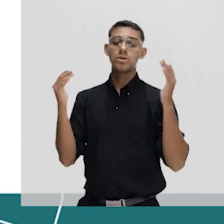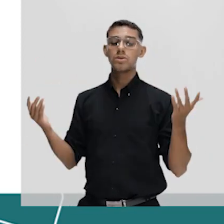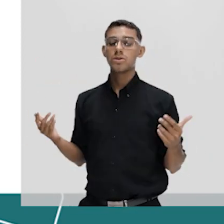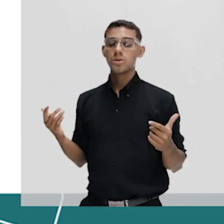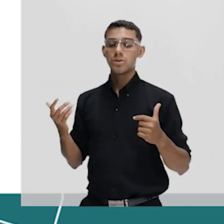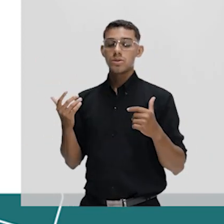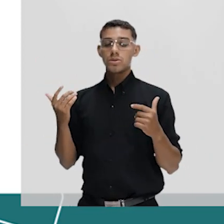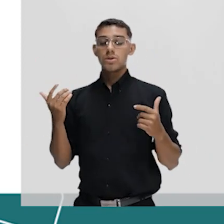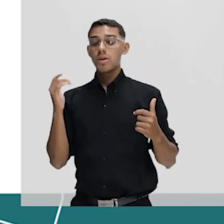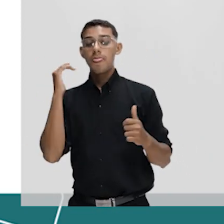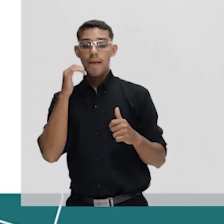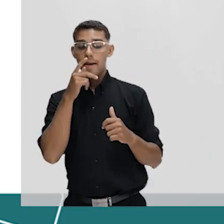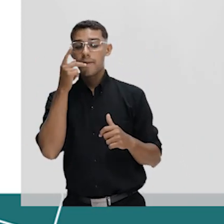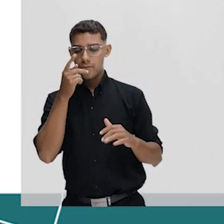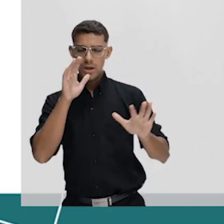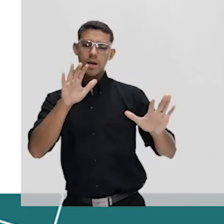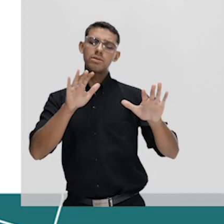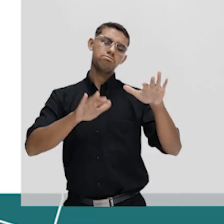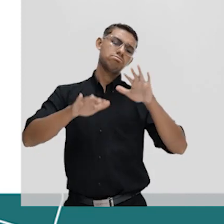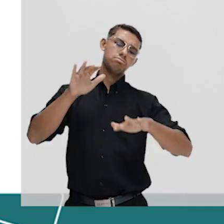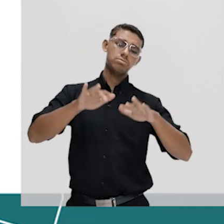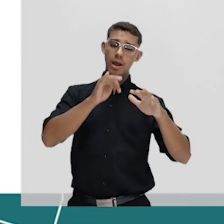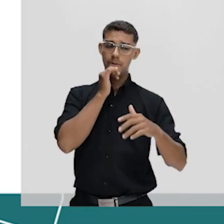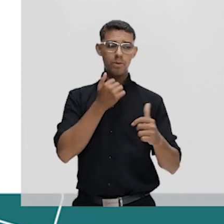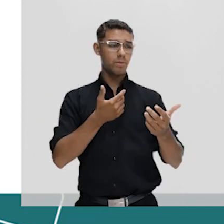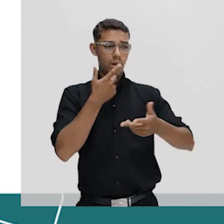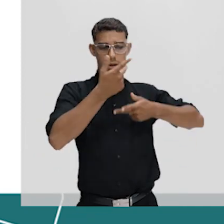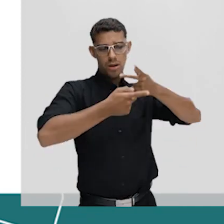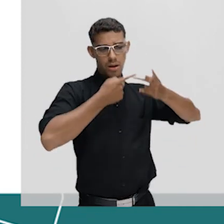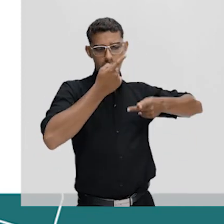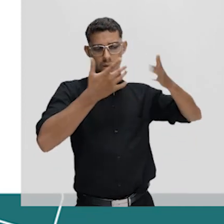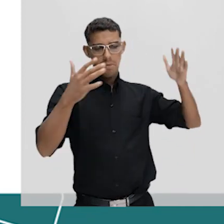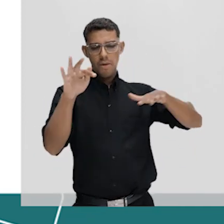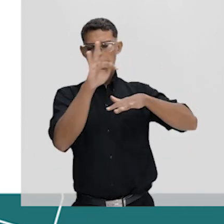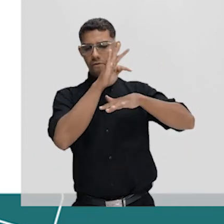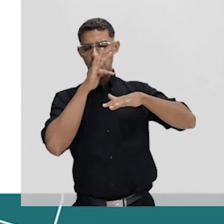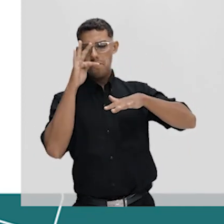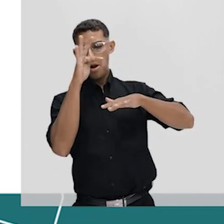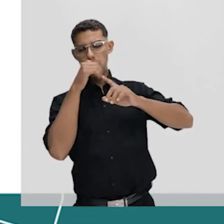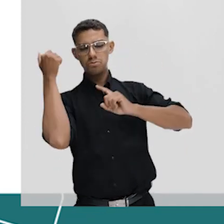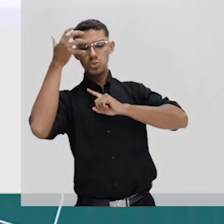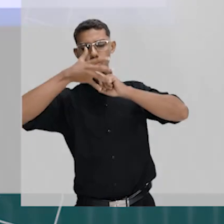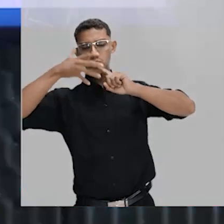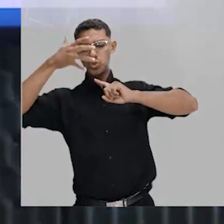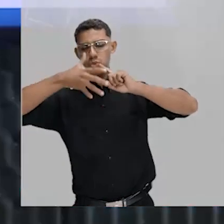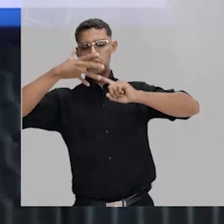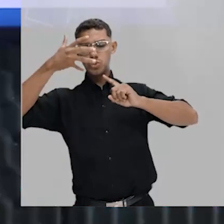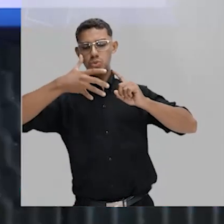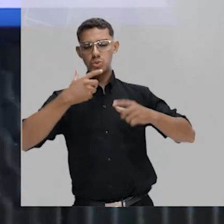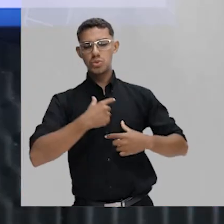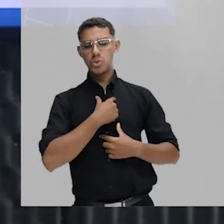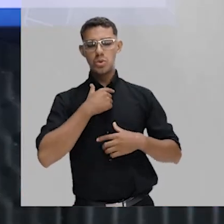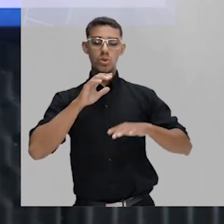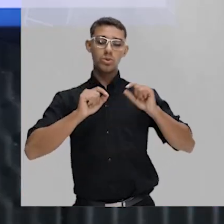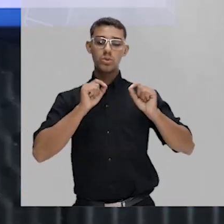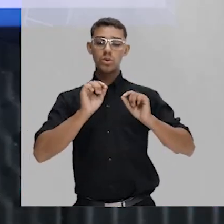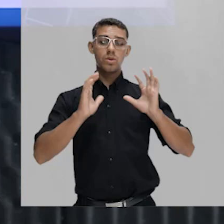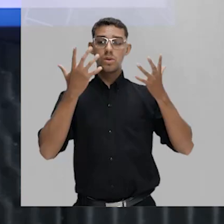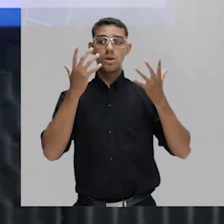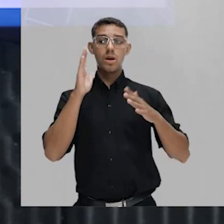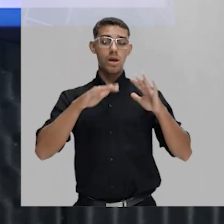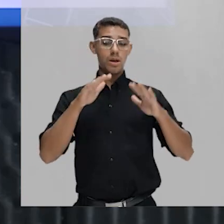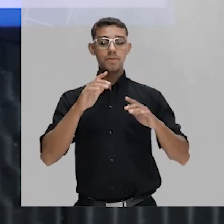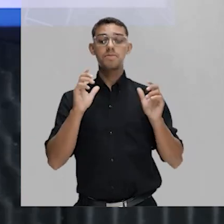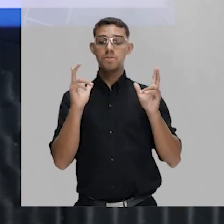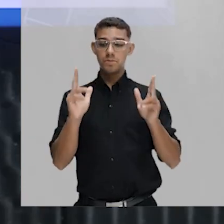fala ainda passa um pouquinho, né? Quando a gente está ali se comunicando de maneira bem formal, né, bem cotidiana, acontece da gente falar dessa